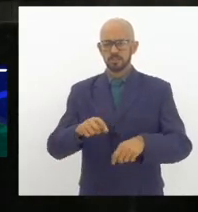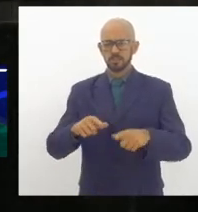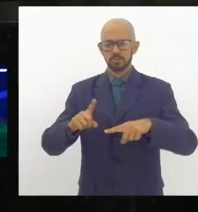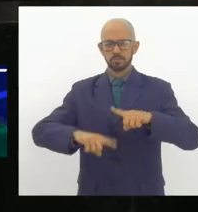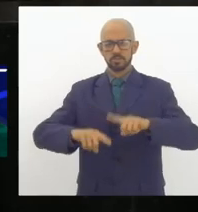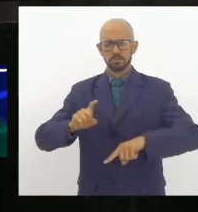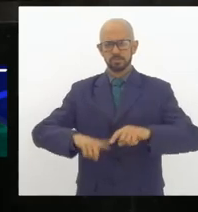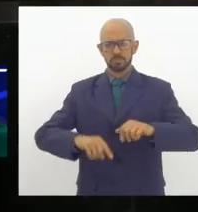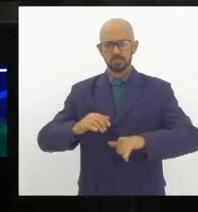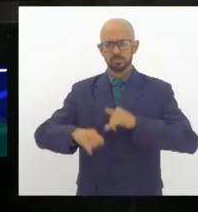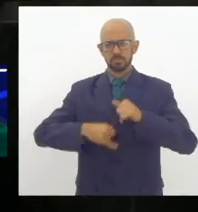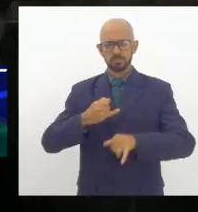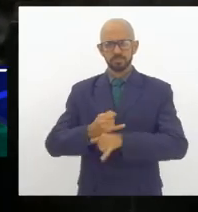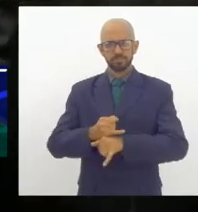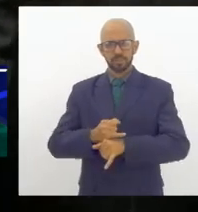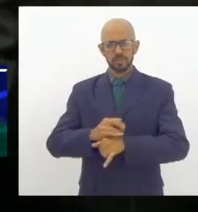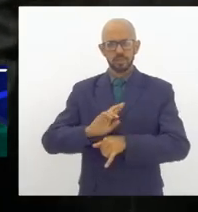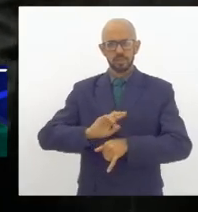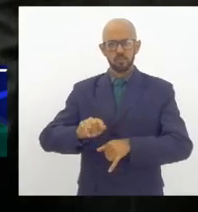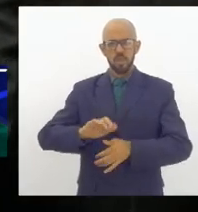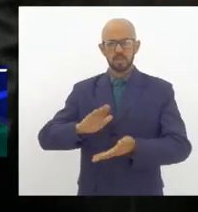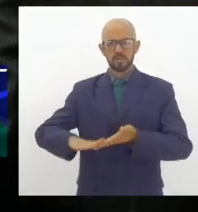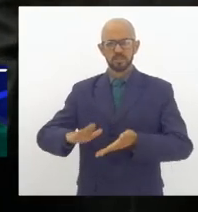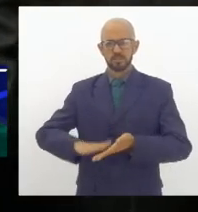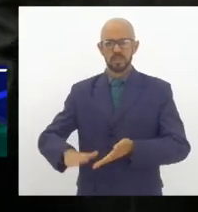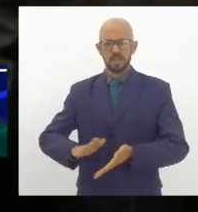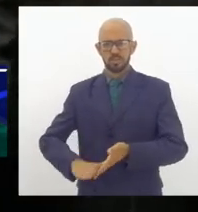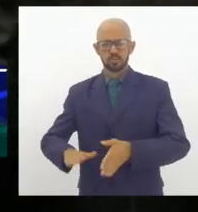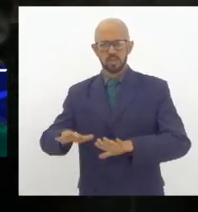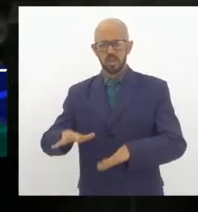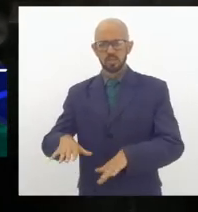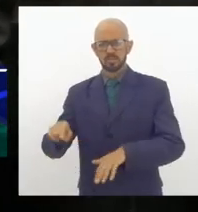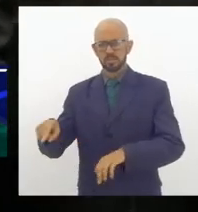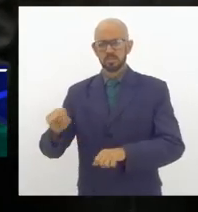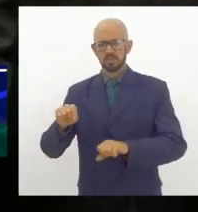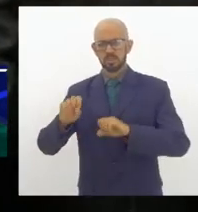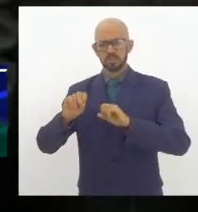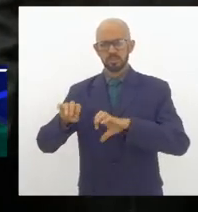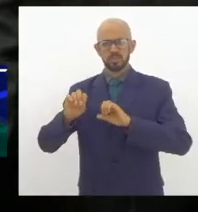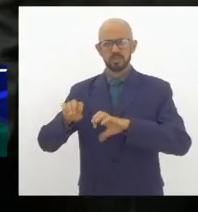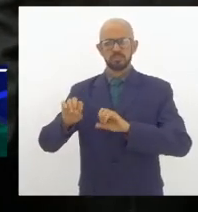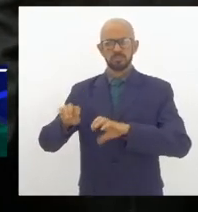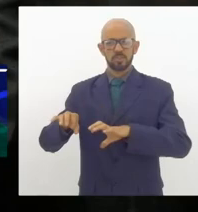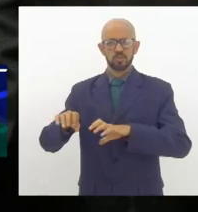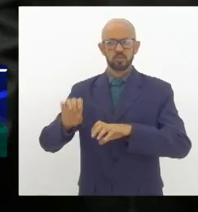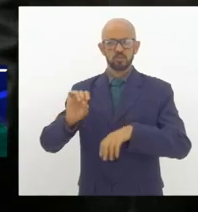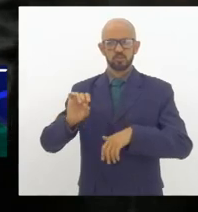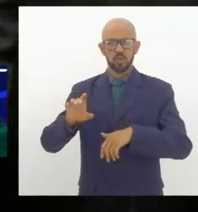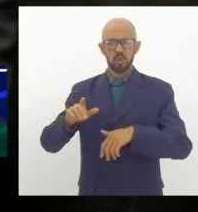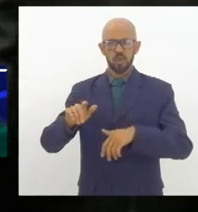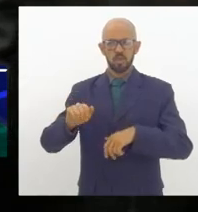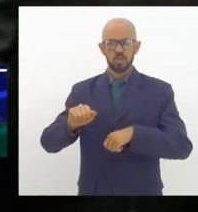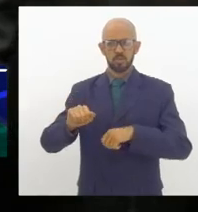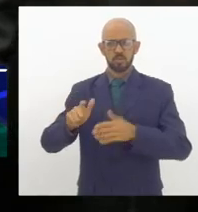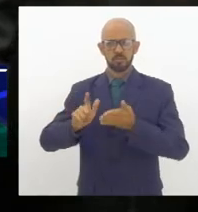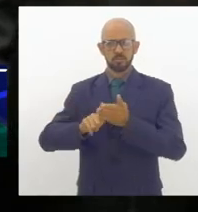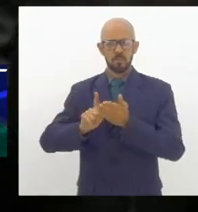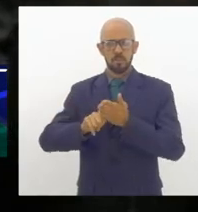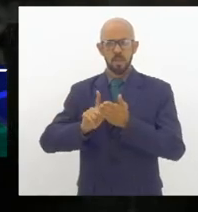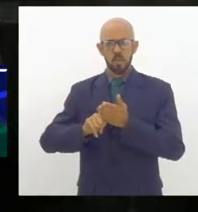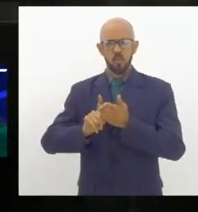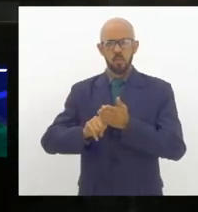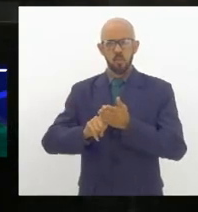não e os gastos com ensinamentos somente em